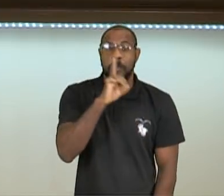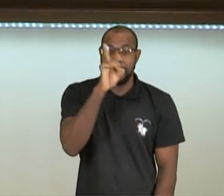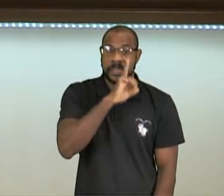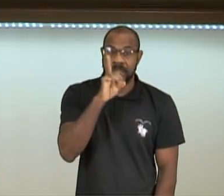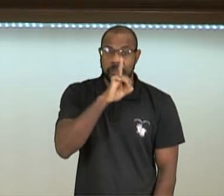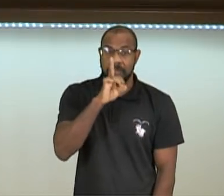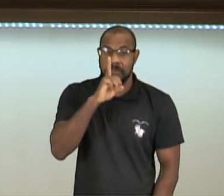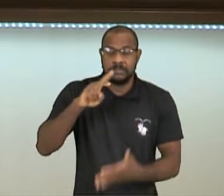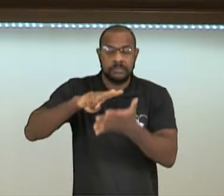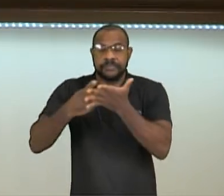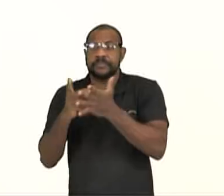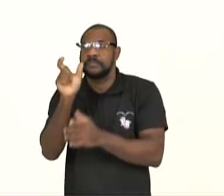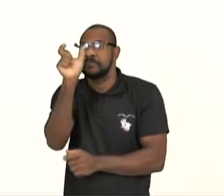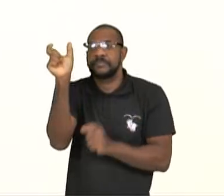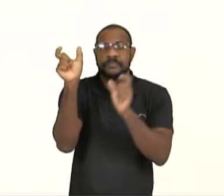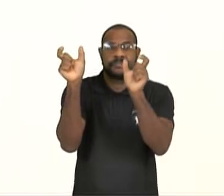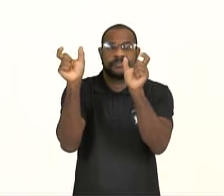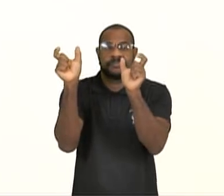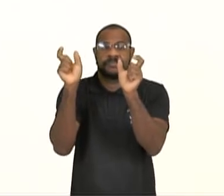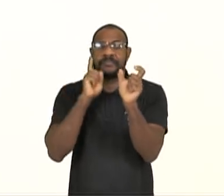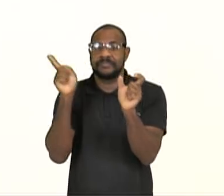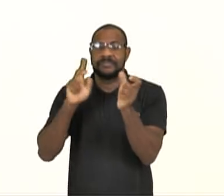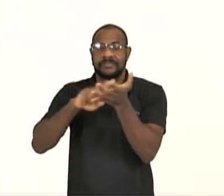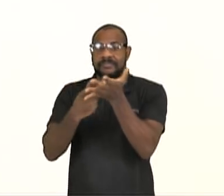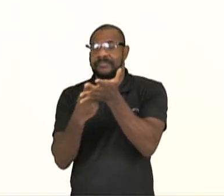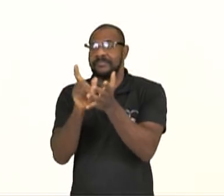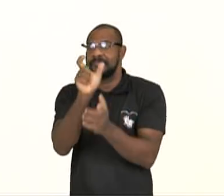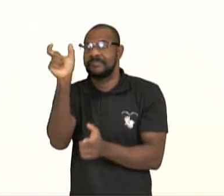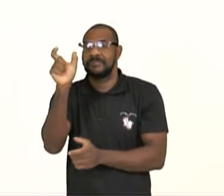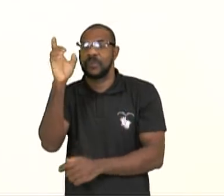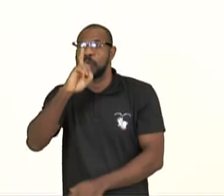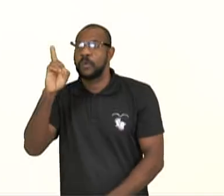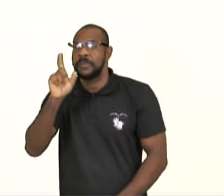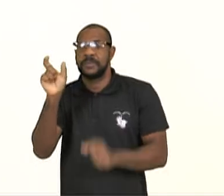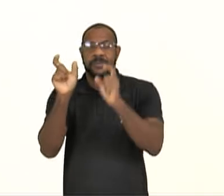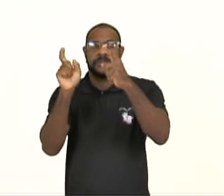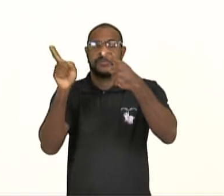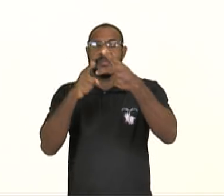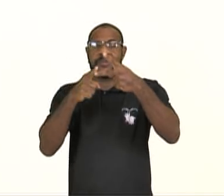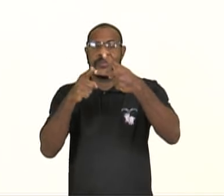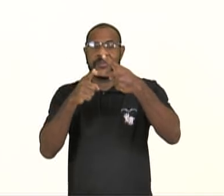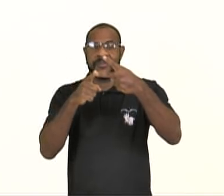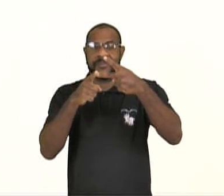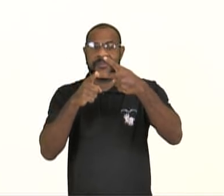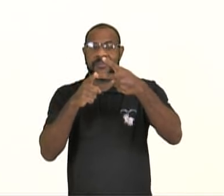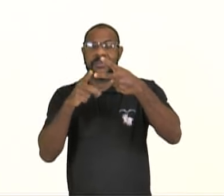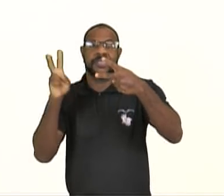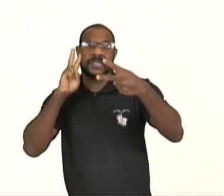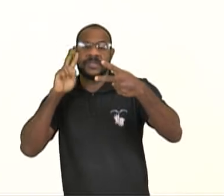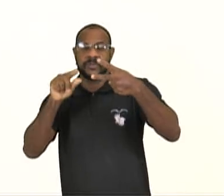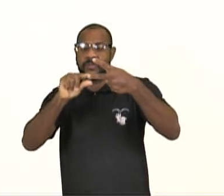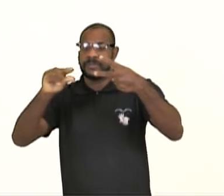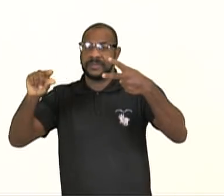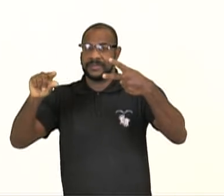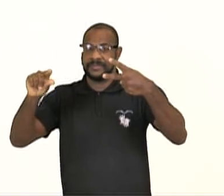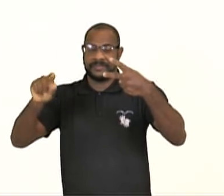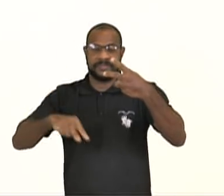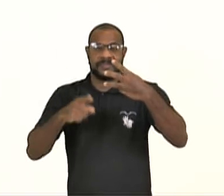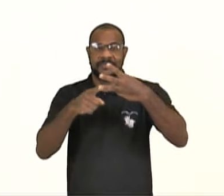tradução dessas palavras? Olha lá, Sunday, domingo, Monday,